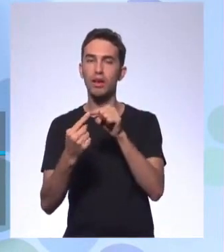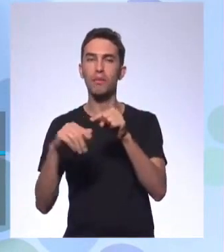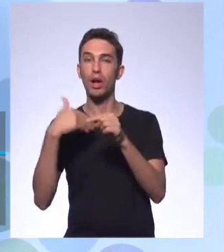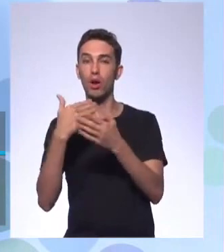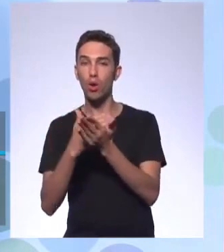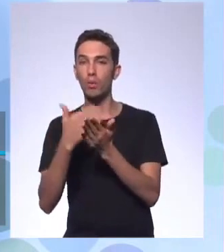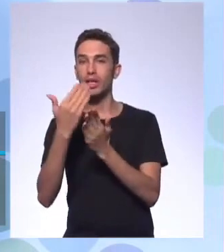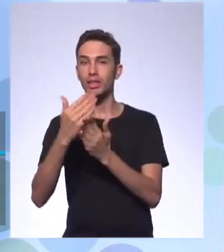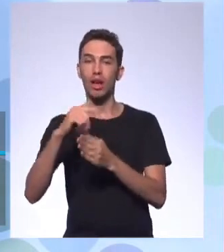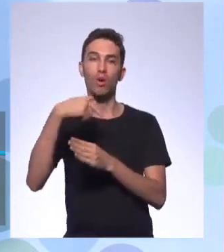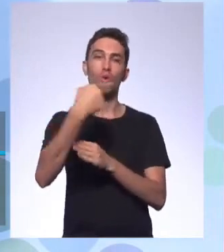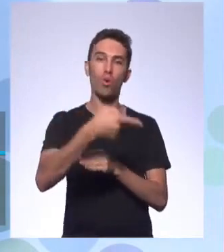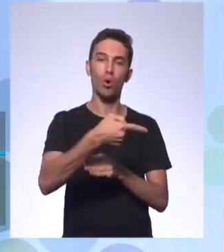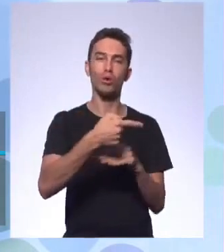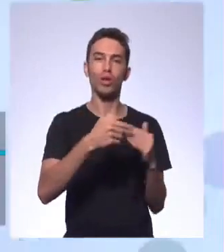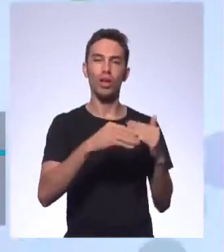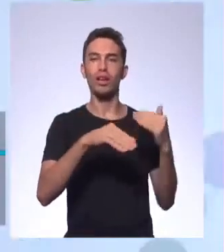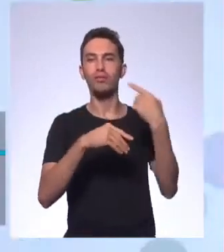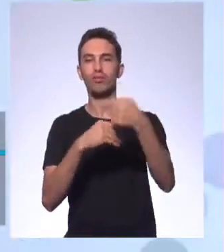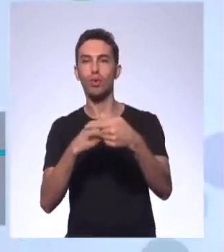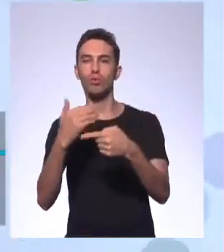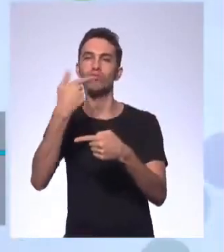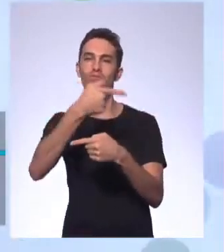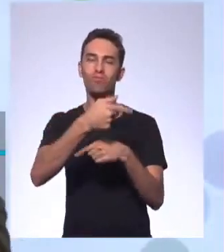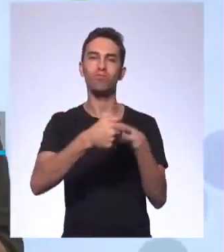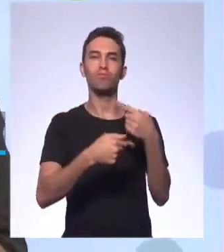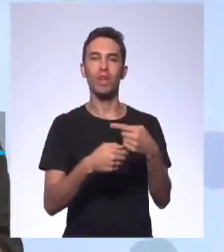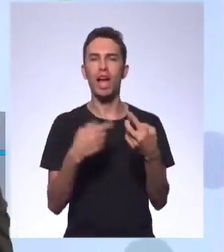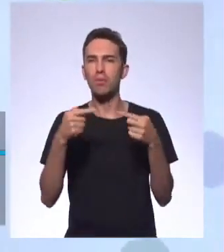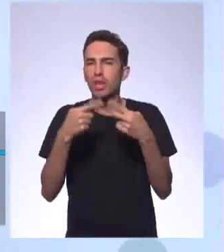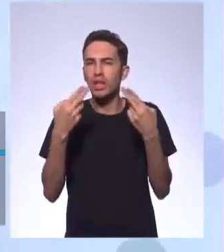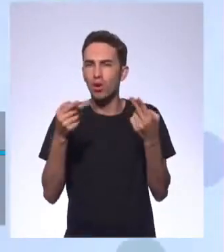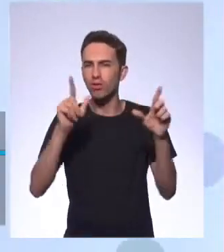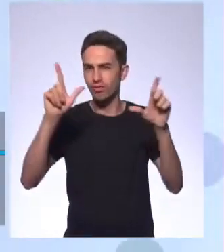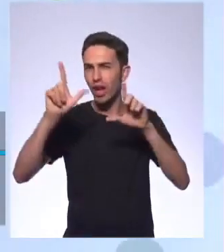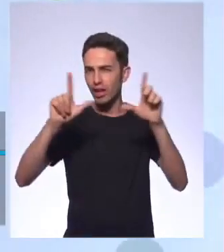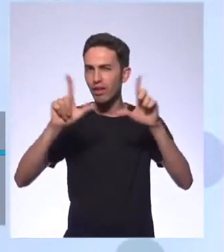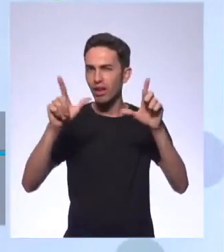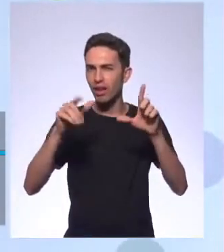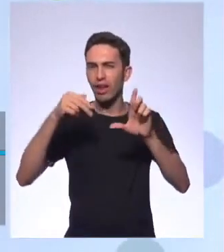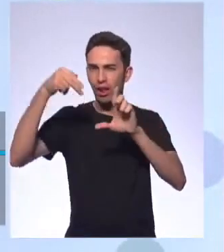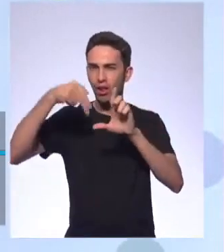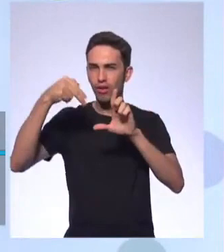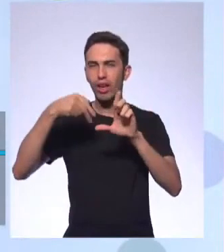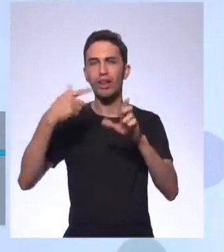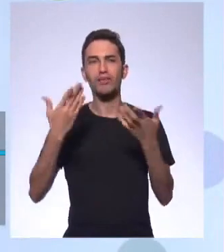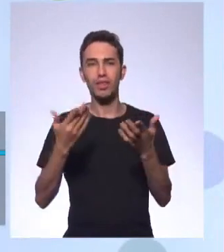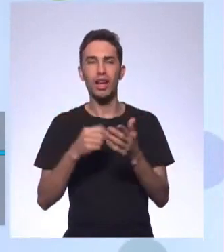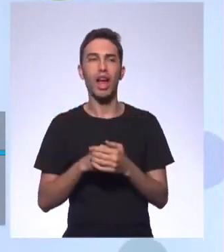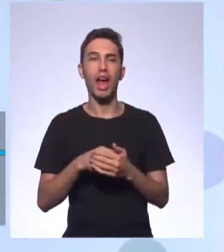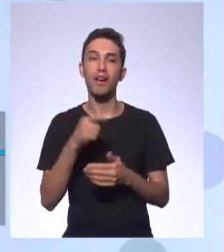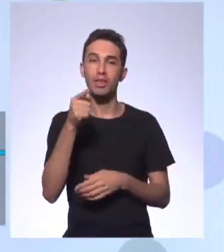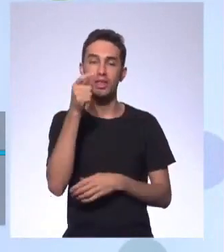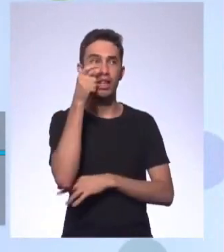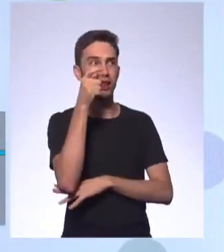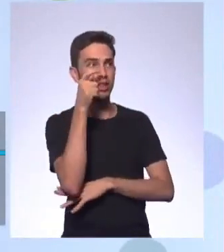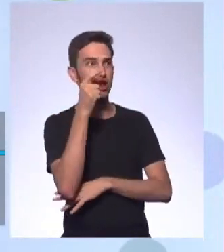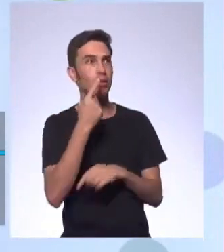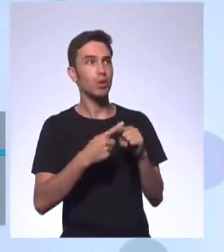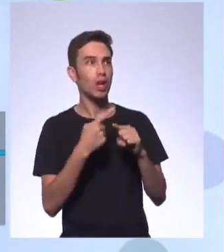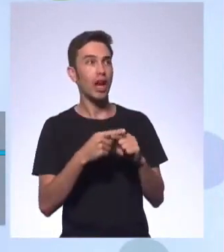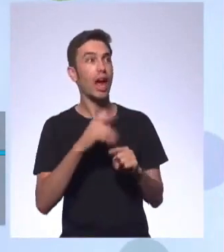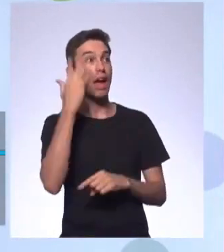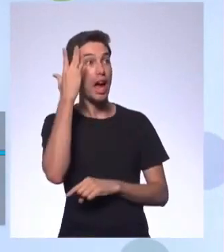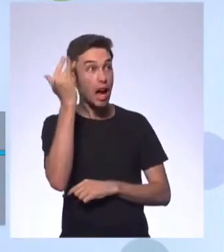outro capítulo, mais ou menos como acontece nas novelas que você está assistindo na TV. Por que aquilo é uma novela? Você está assistindo a novela e olha,